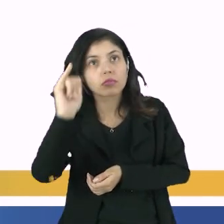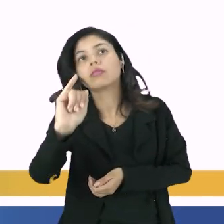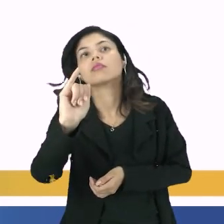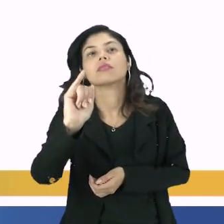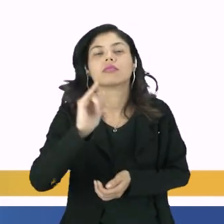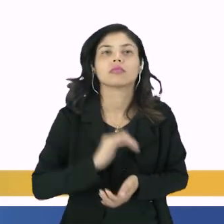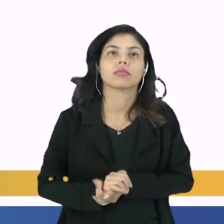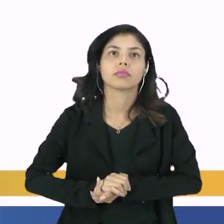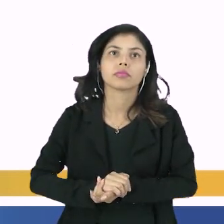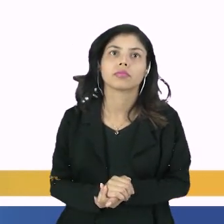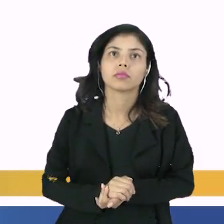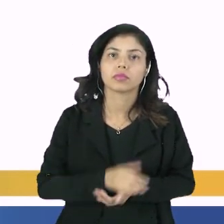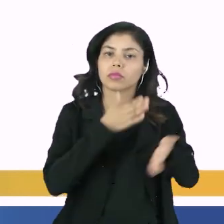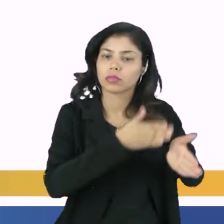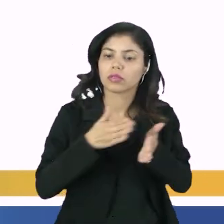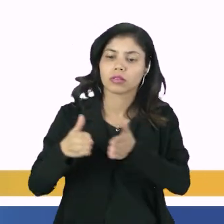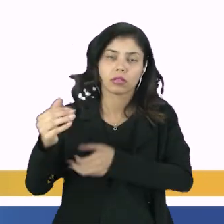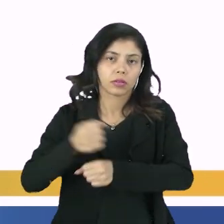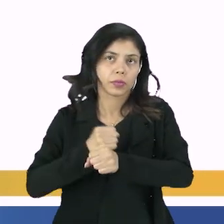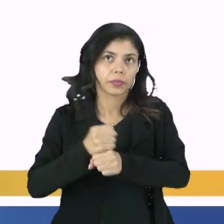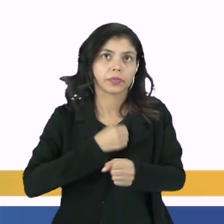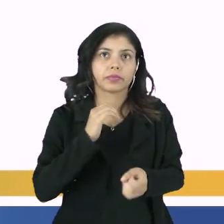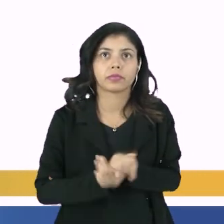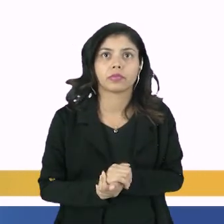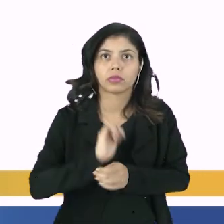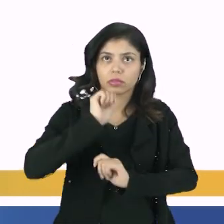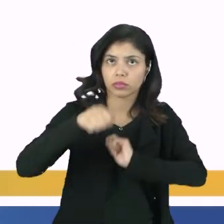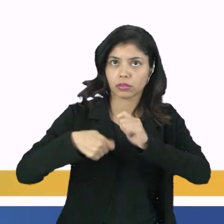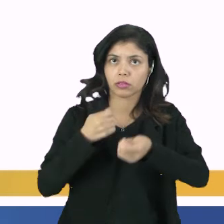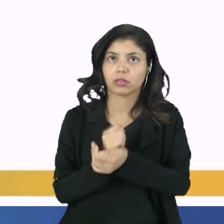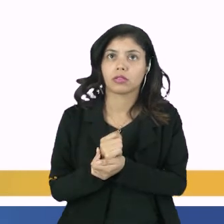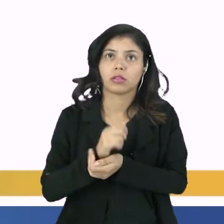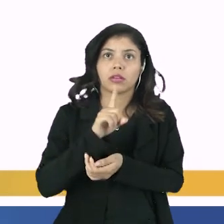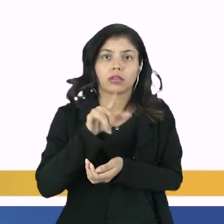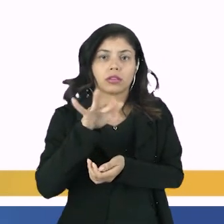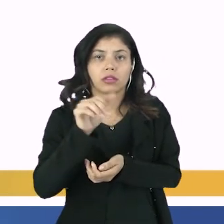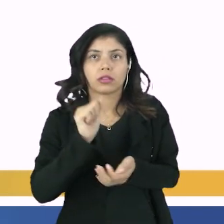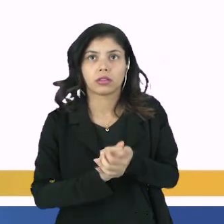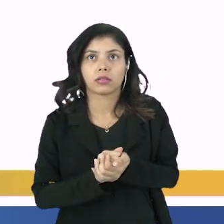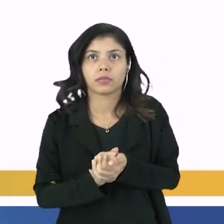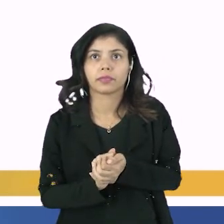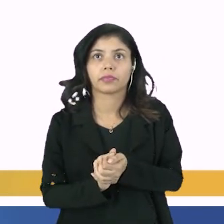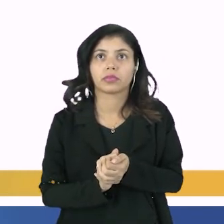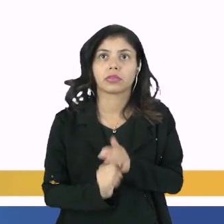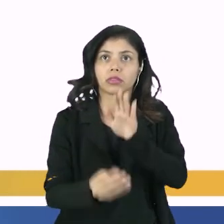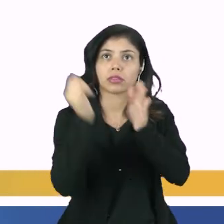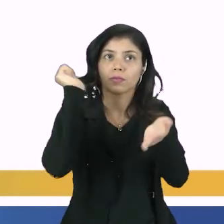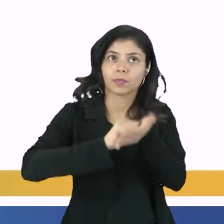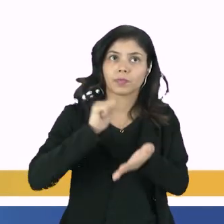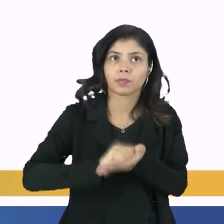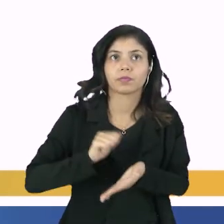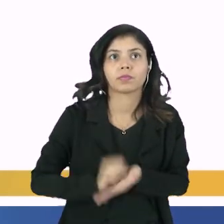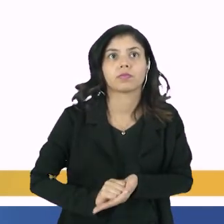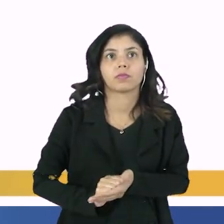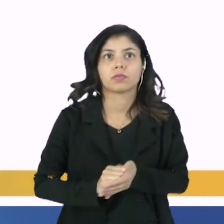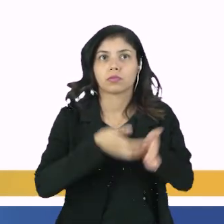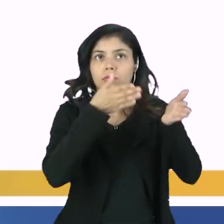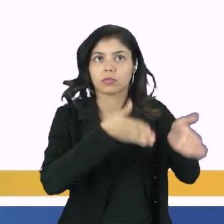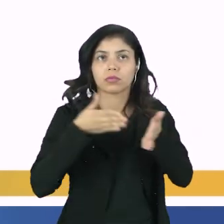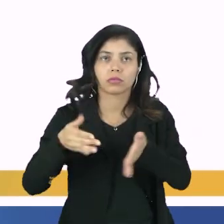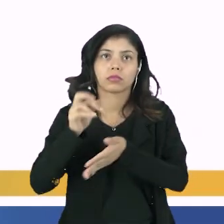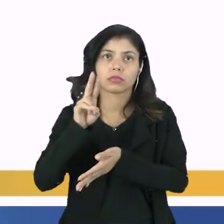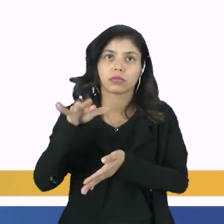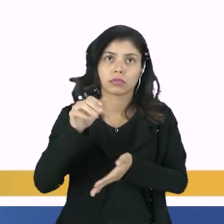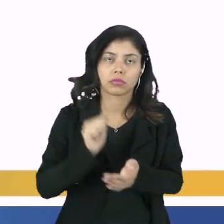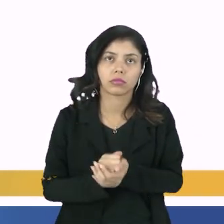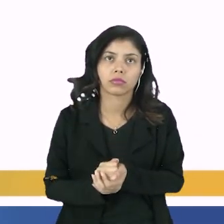se fosse ideias. Com o passar dos anos, essas simbologias viraram sílabas. Os registros eram feitos em blocos de